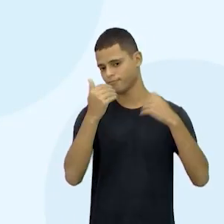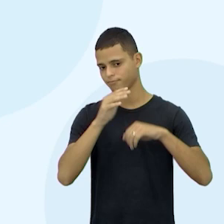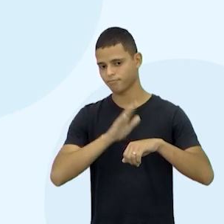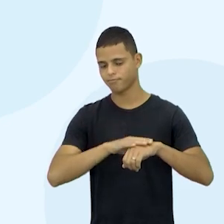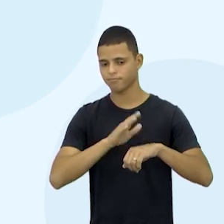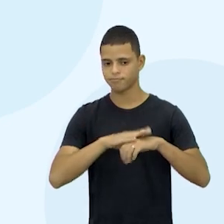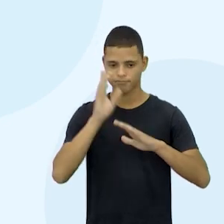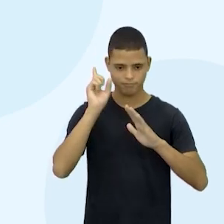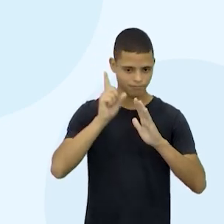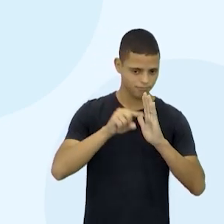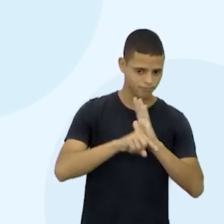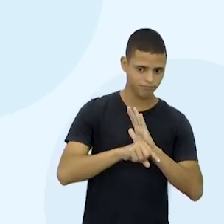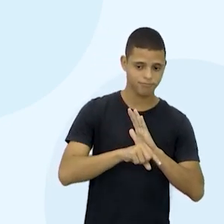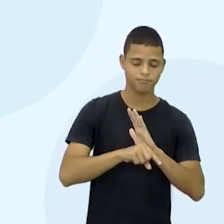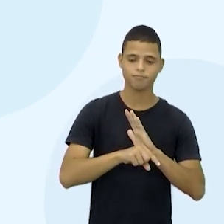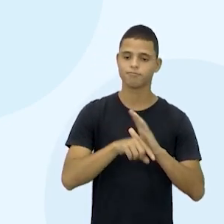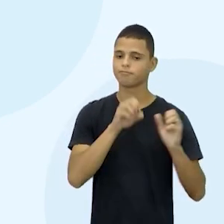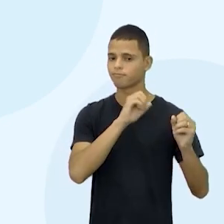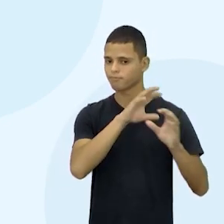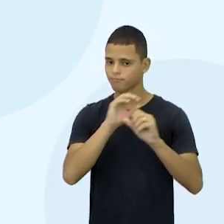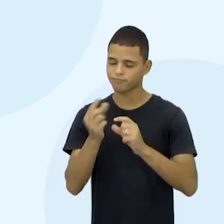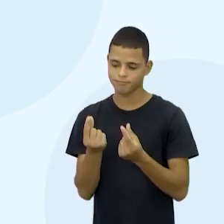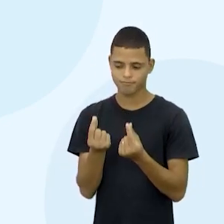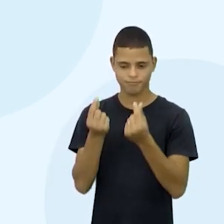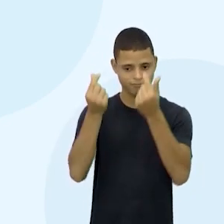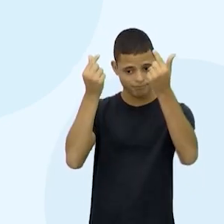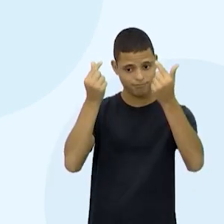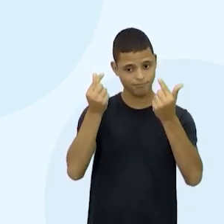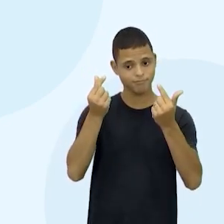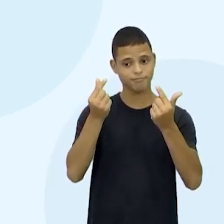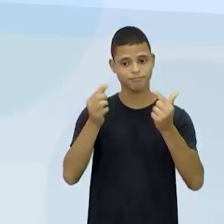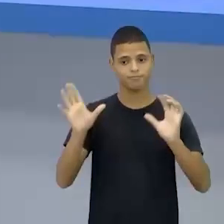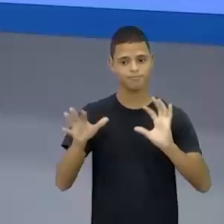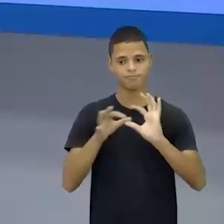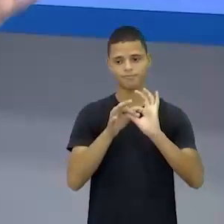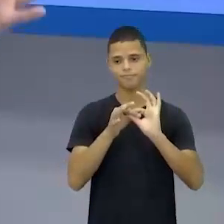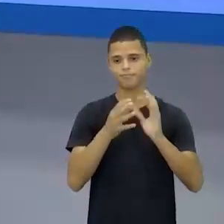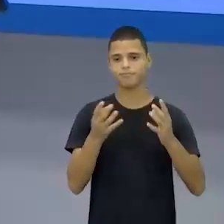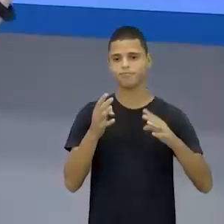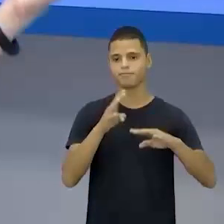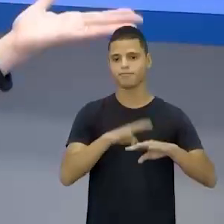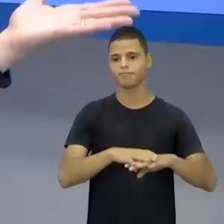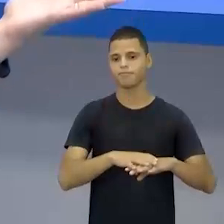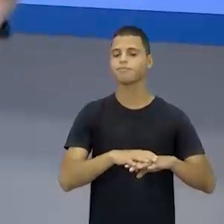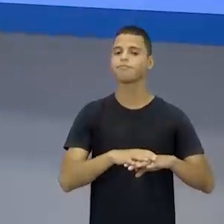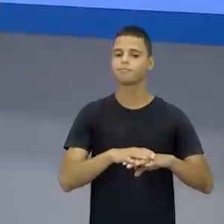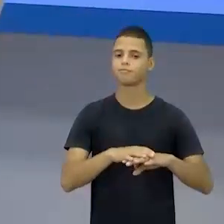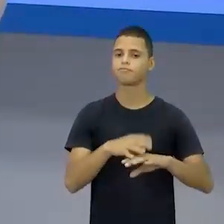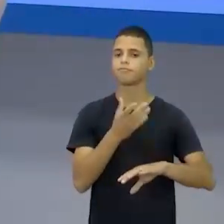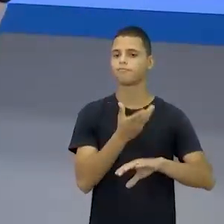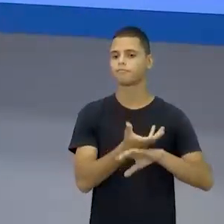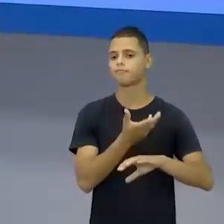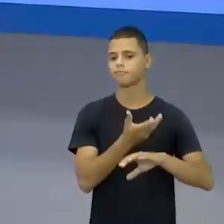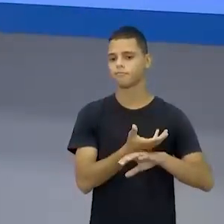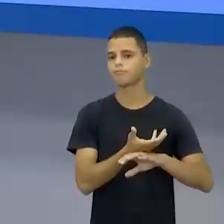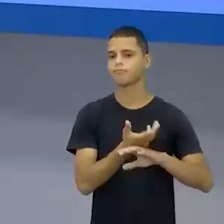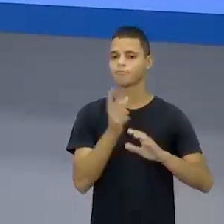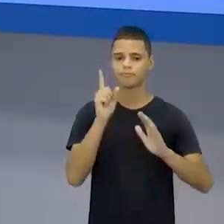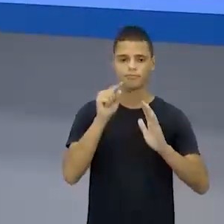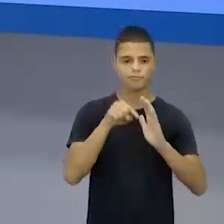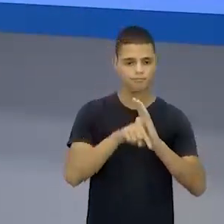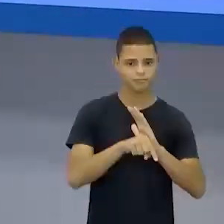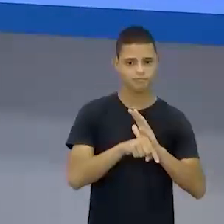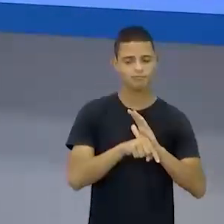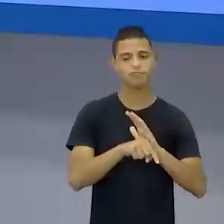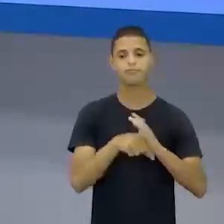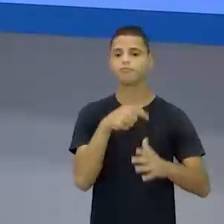nosso aprofundamento Educação Financeira em Conexão. Do aprofundamento, não, esse é o componente, né? Do